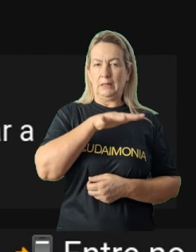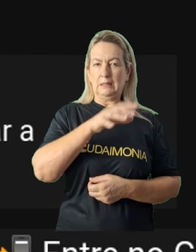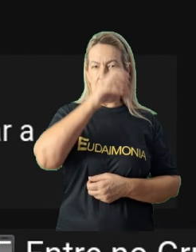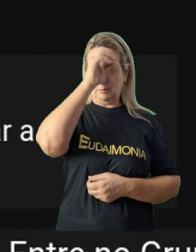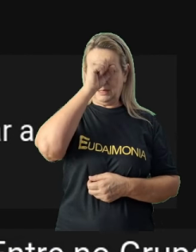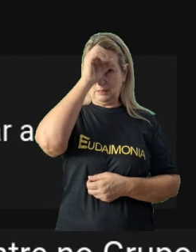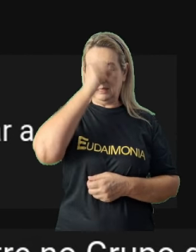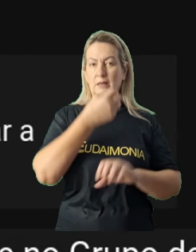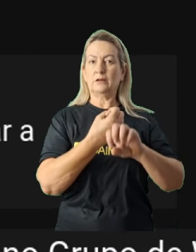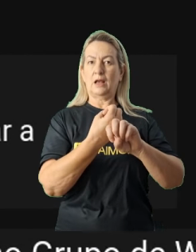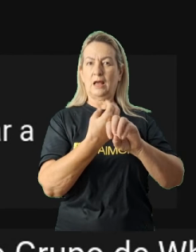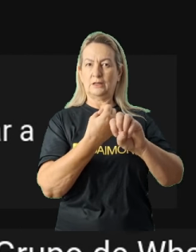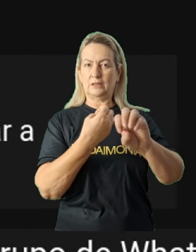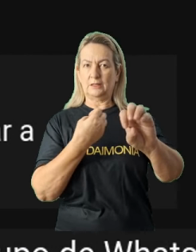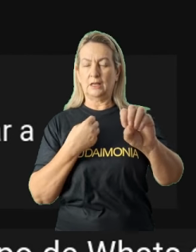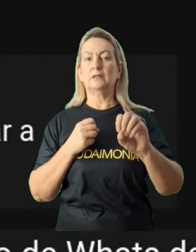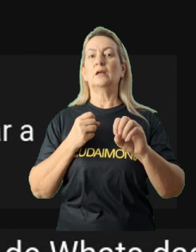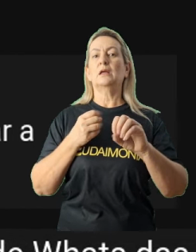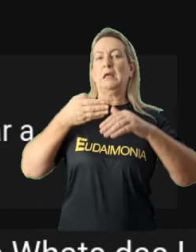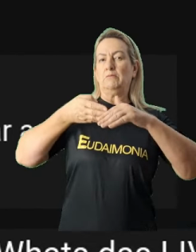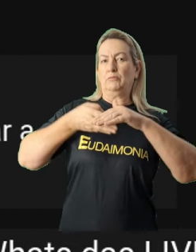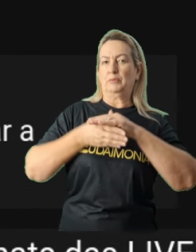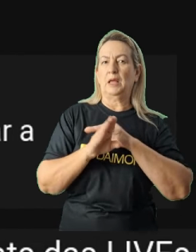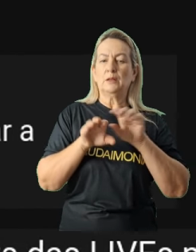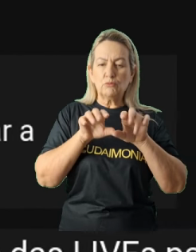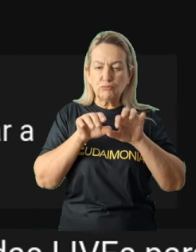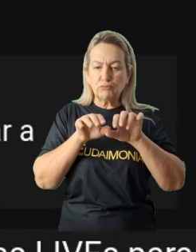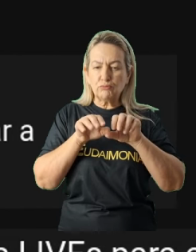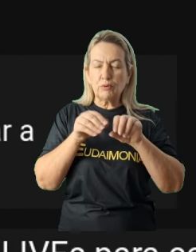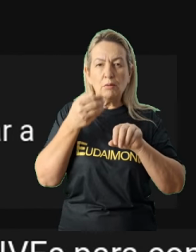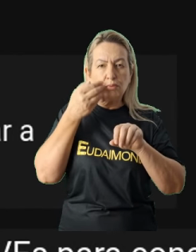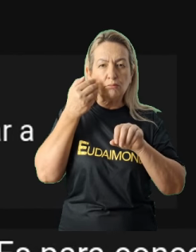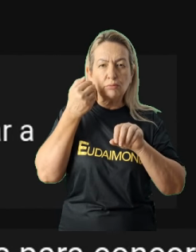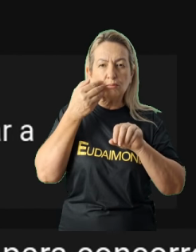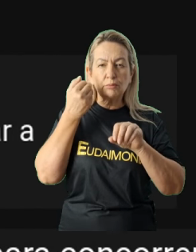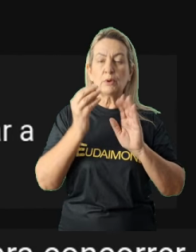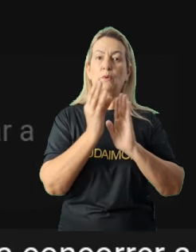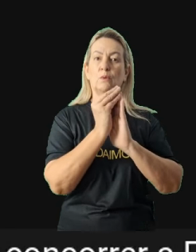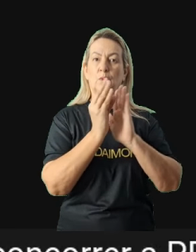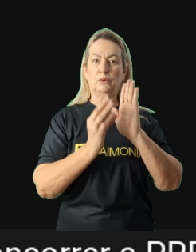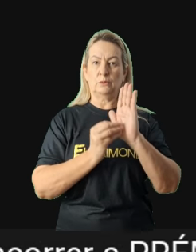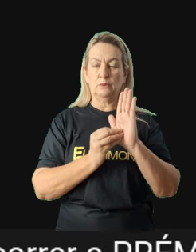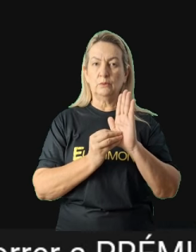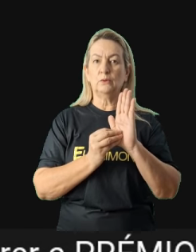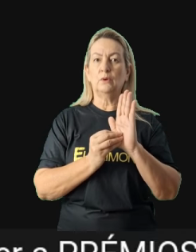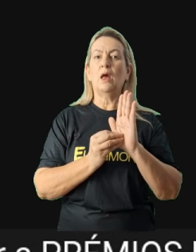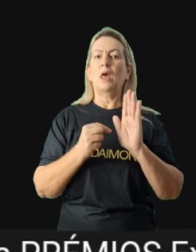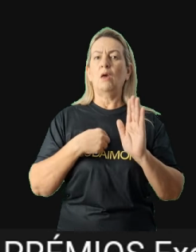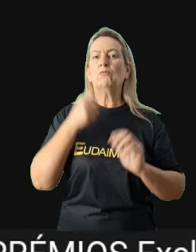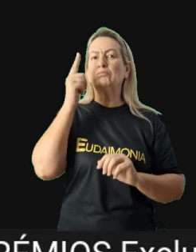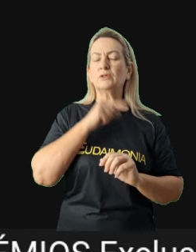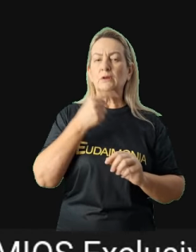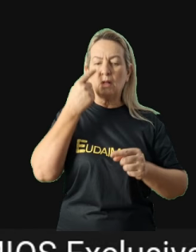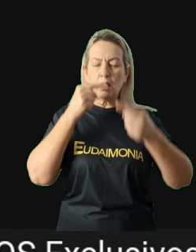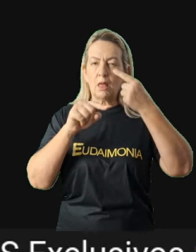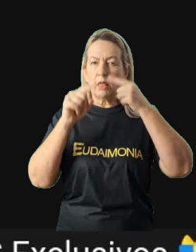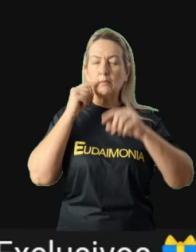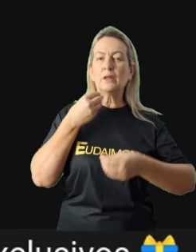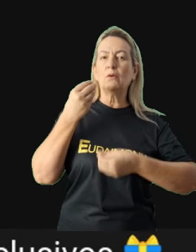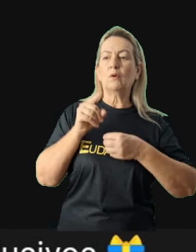de aprendizado, EAD, que o pessoal conecta lá e consome conteúdo, eu consigo saber como você